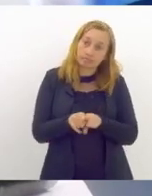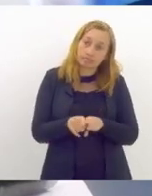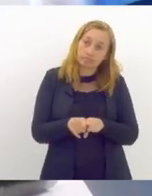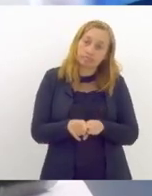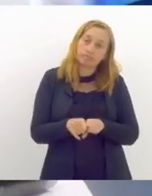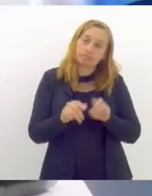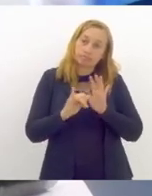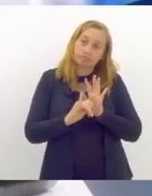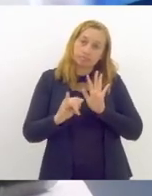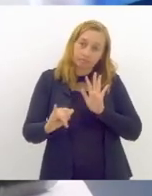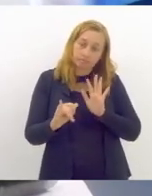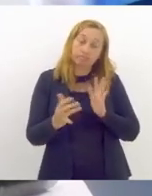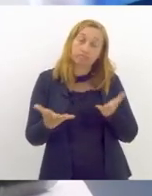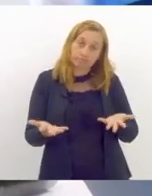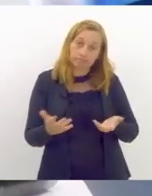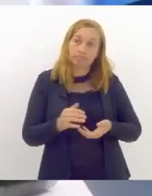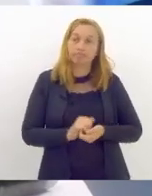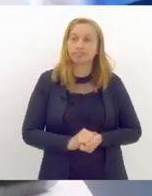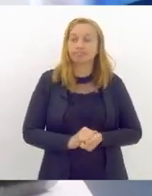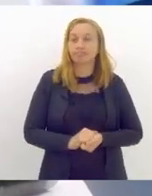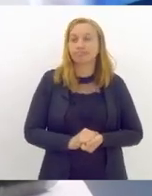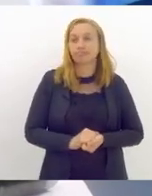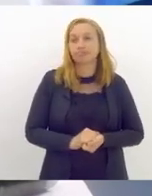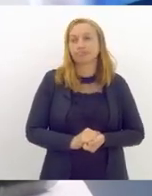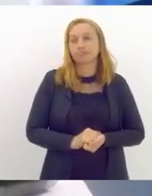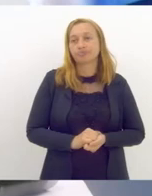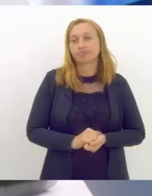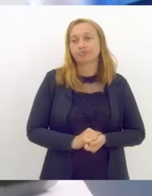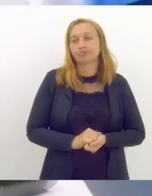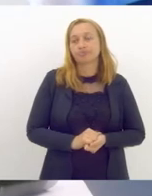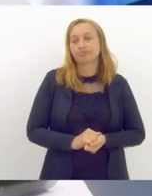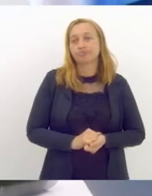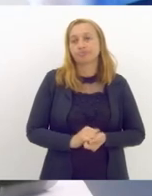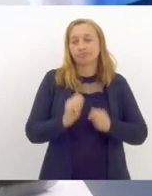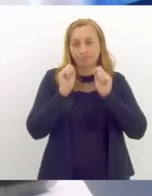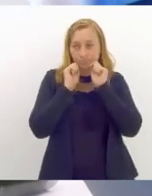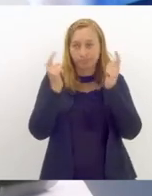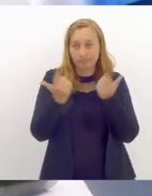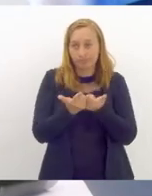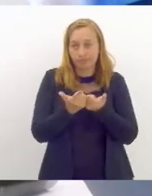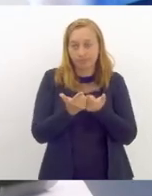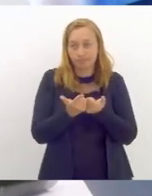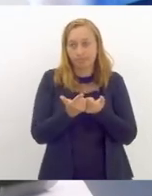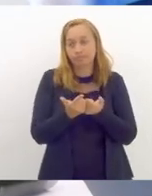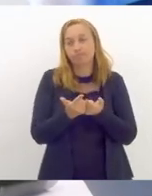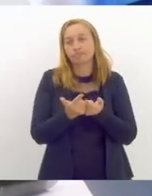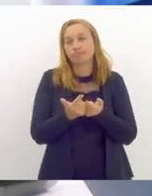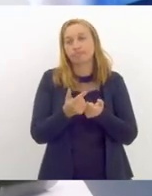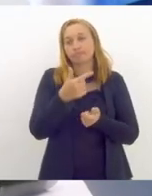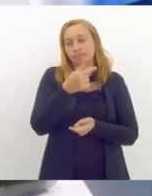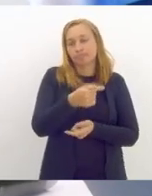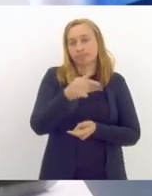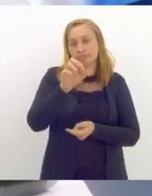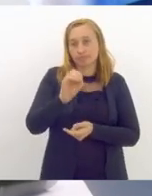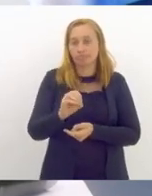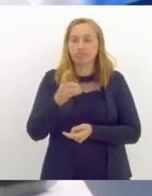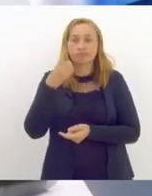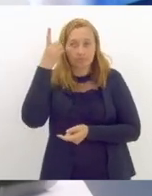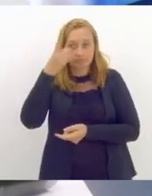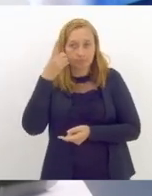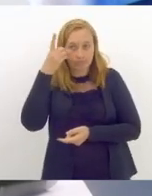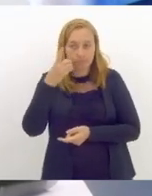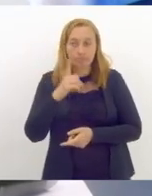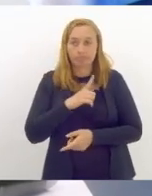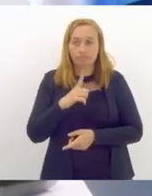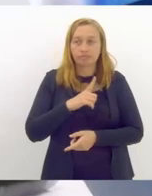é publicado o edital é publicado e a Assembleia Legislativa nos seus 70 deputados tem